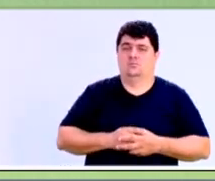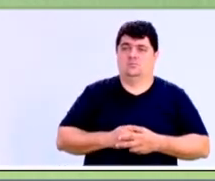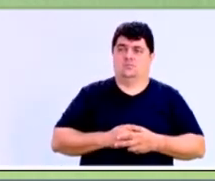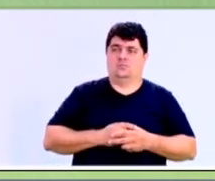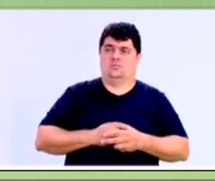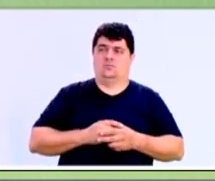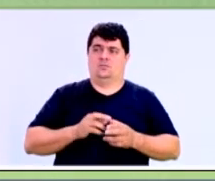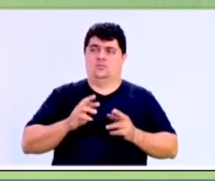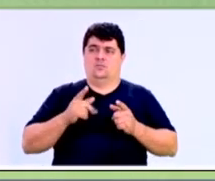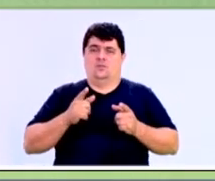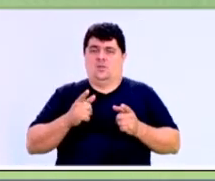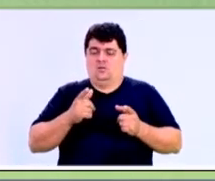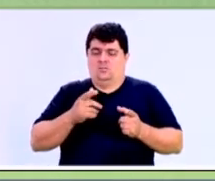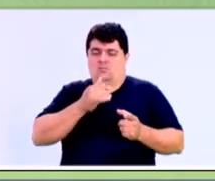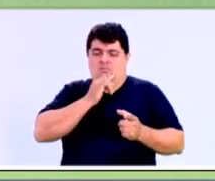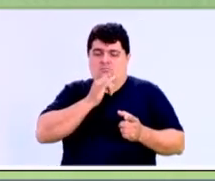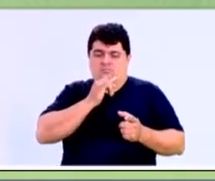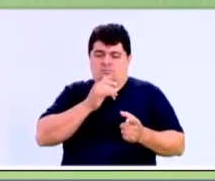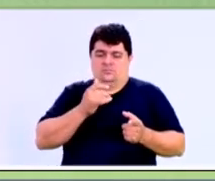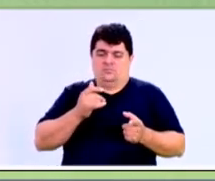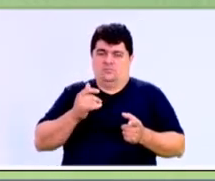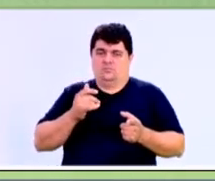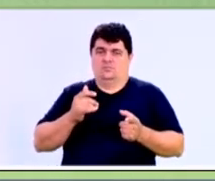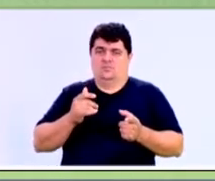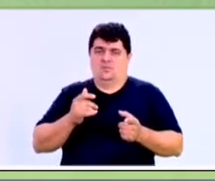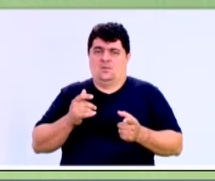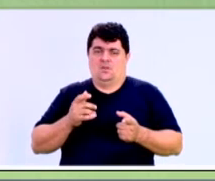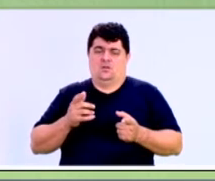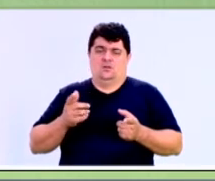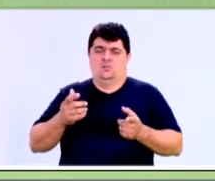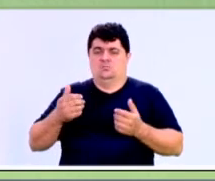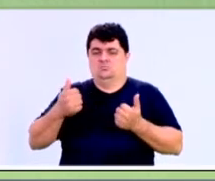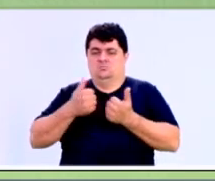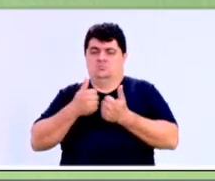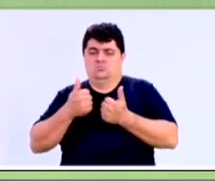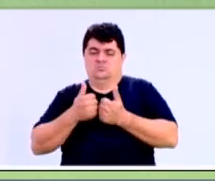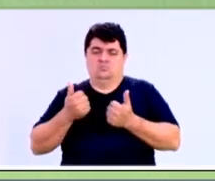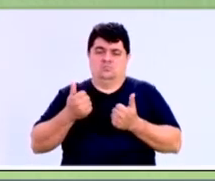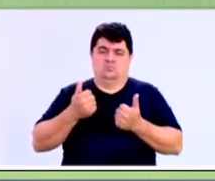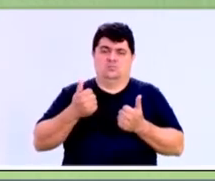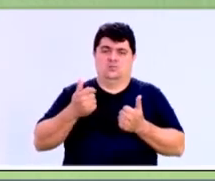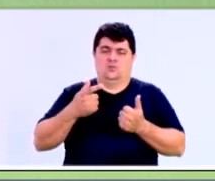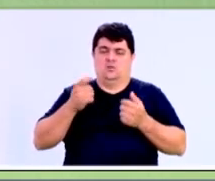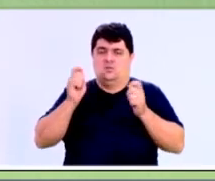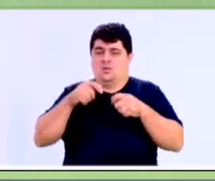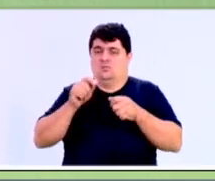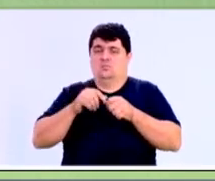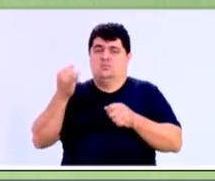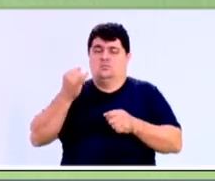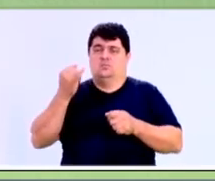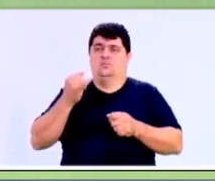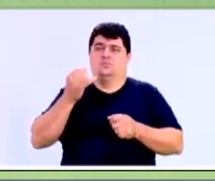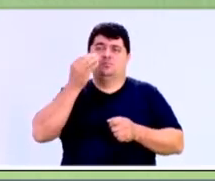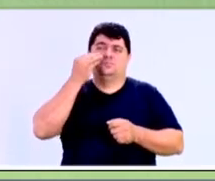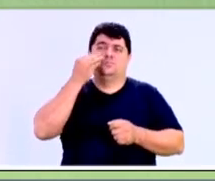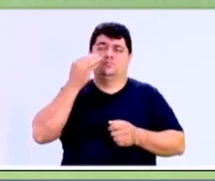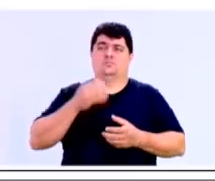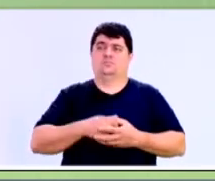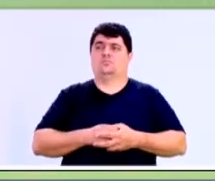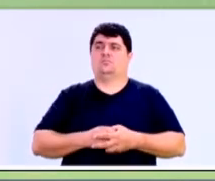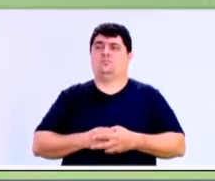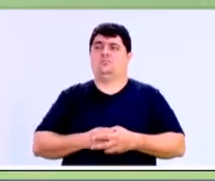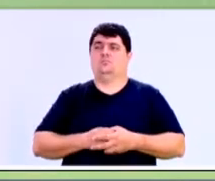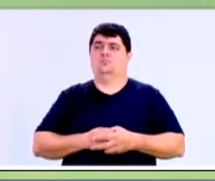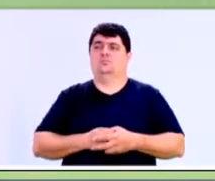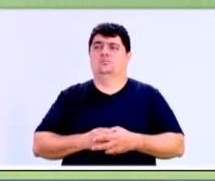que eu demoro para receber e o prazo dos fornecedores vai ser um prazo ali estabelecido como ciclo de caixa. Vamos lá ver no nosso exemplo? Também?